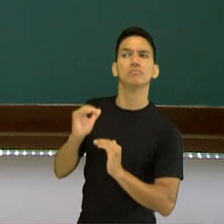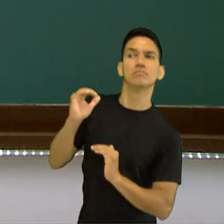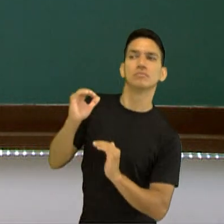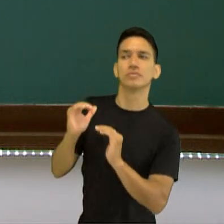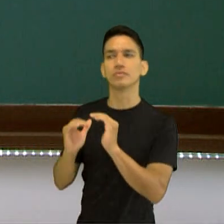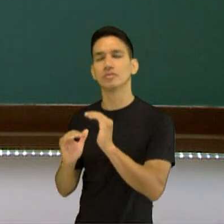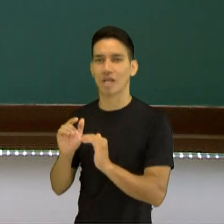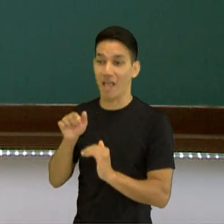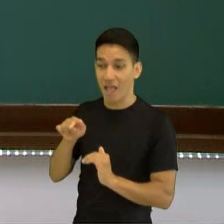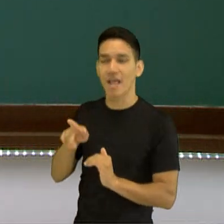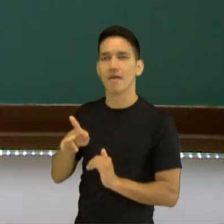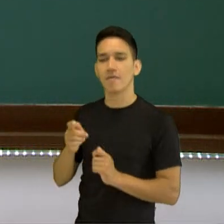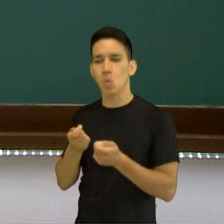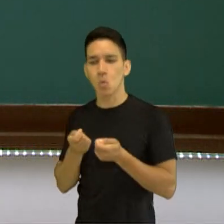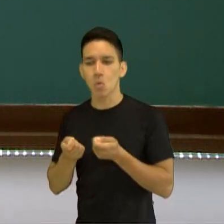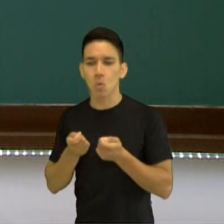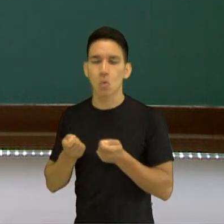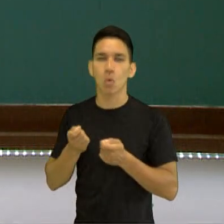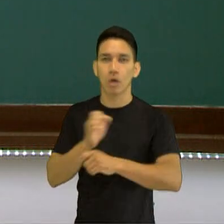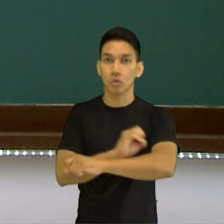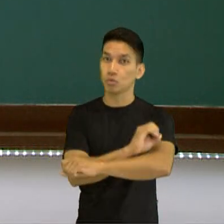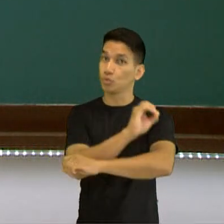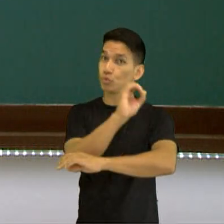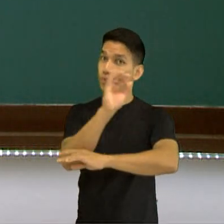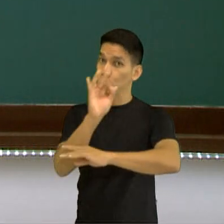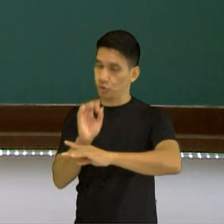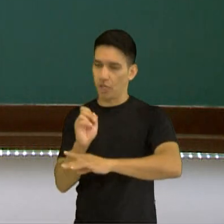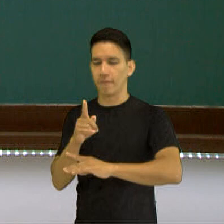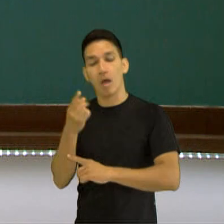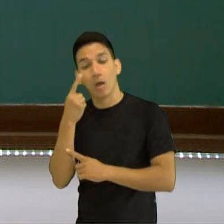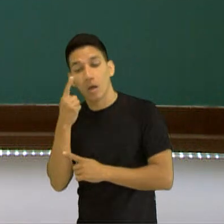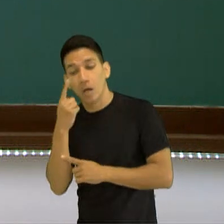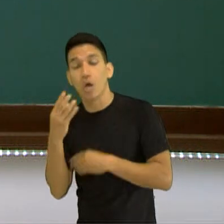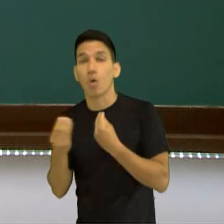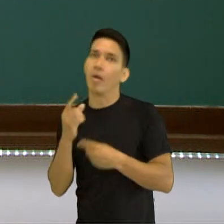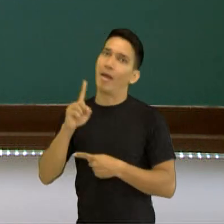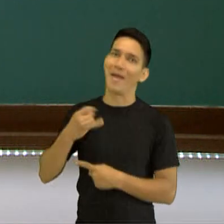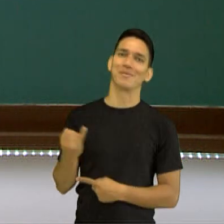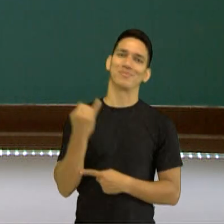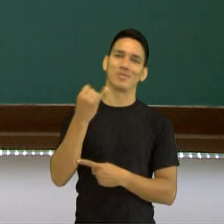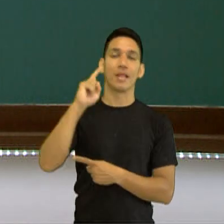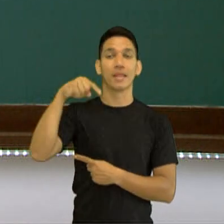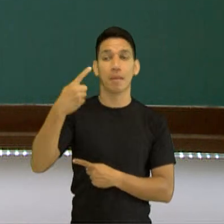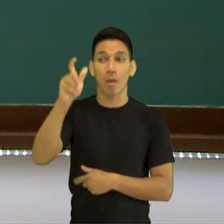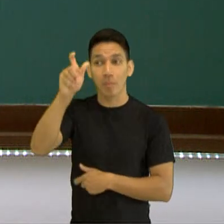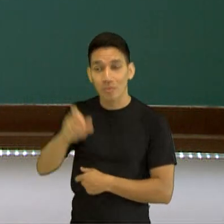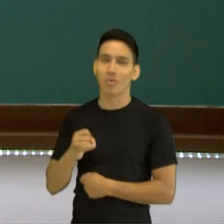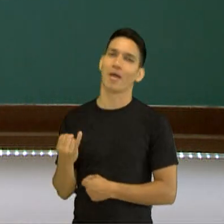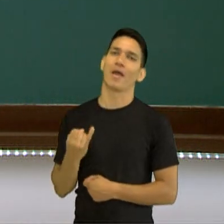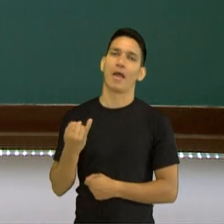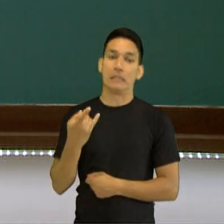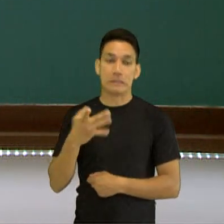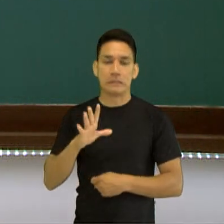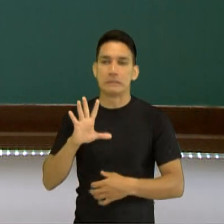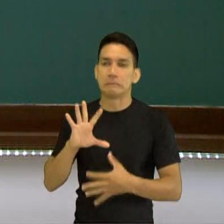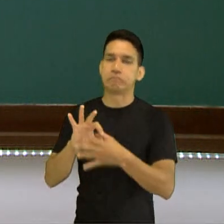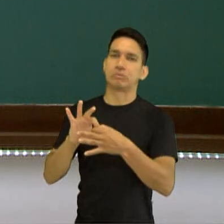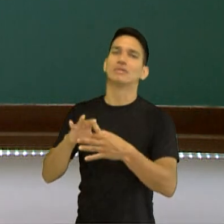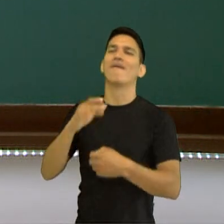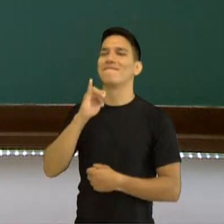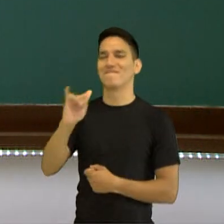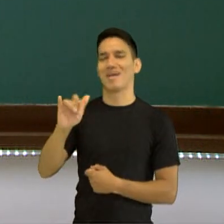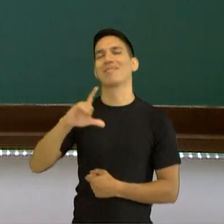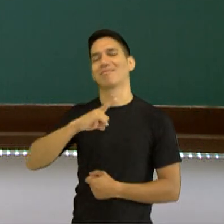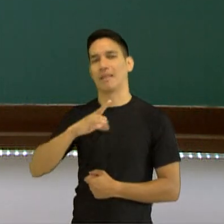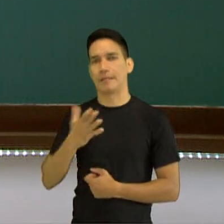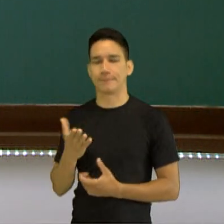vai monitorando ao longo do dia. Isso é bem importante depois que a pessoa é diagnosticada diabética. Mas que sintomas a